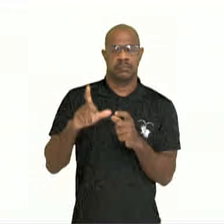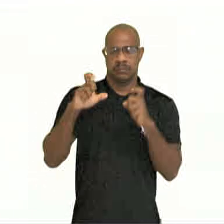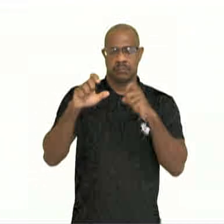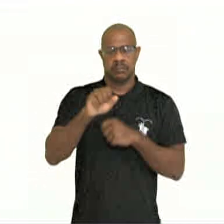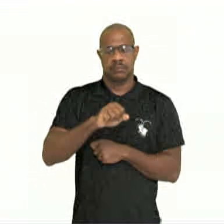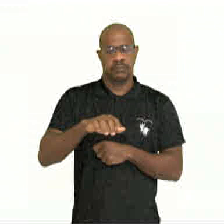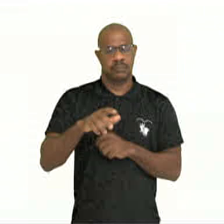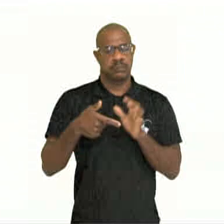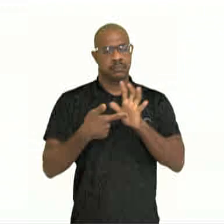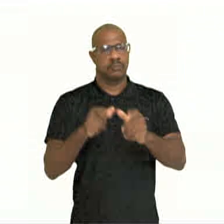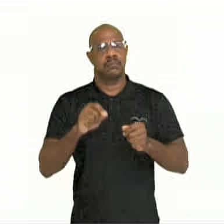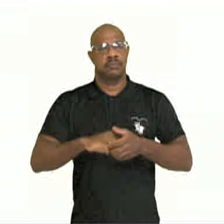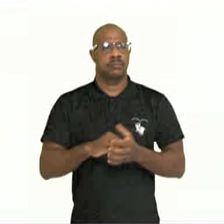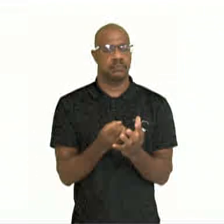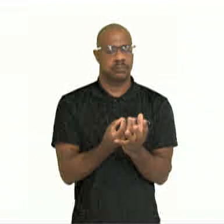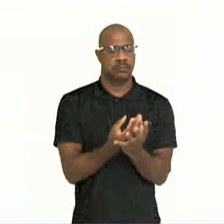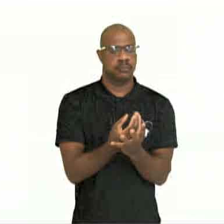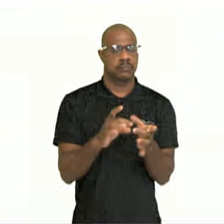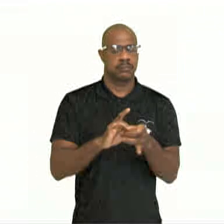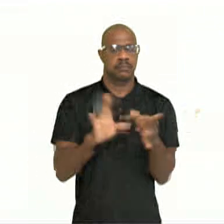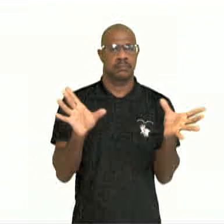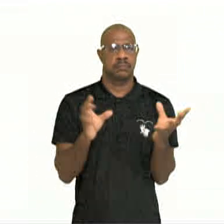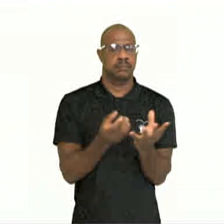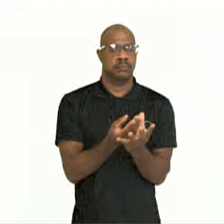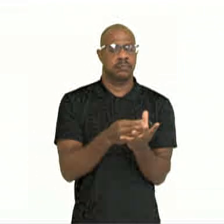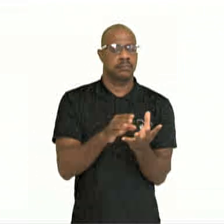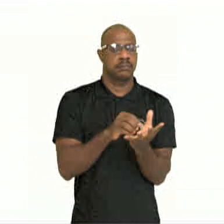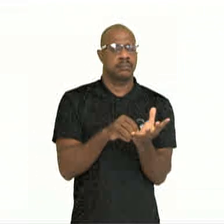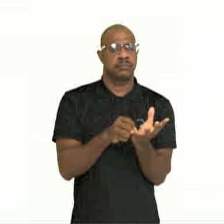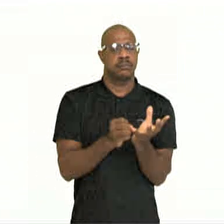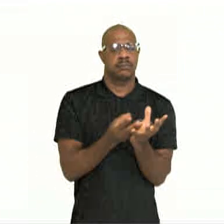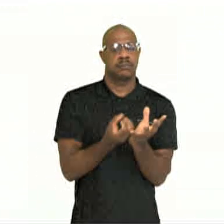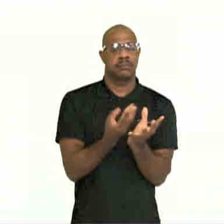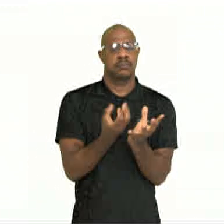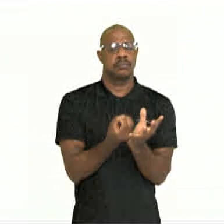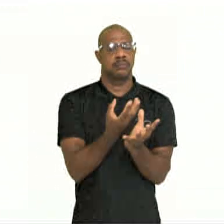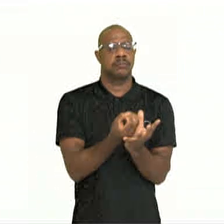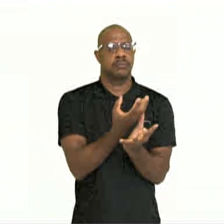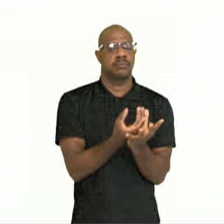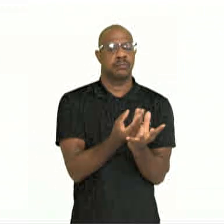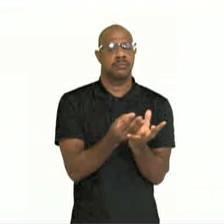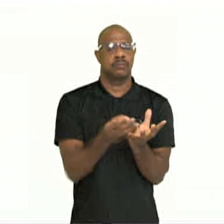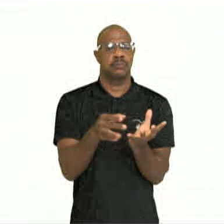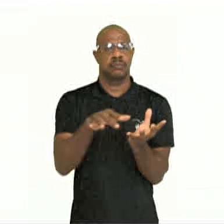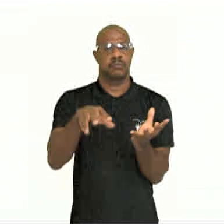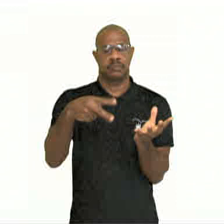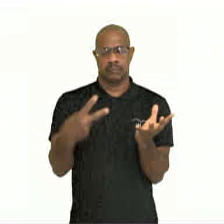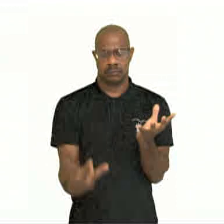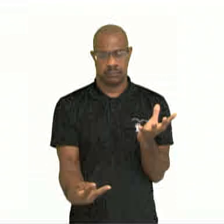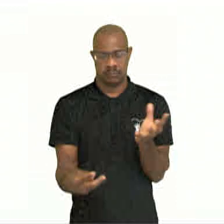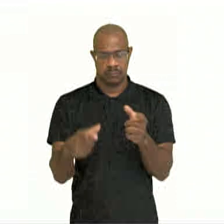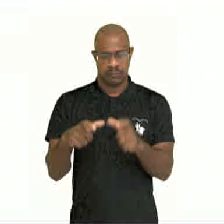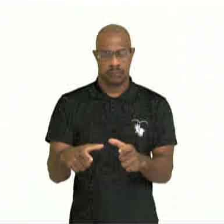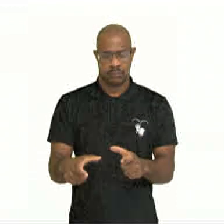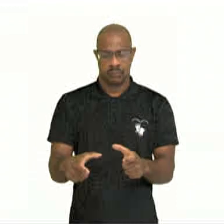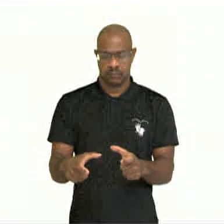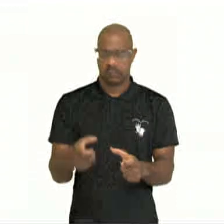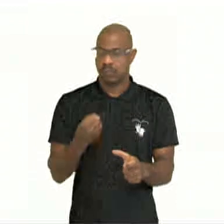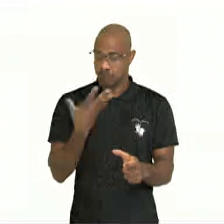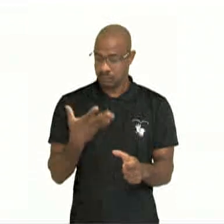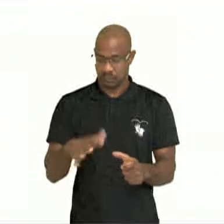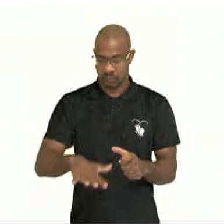um esporângio se rompendo com a consequente liberação de seus esporos, que ao caírem em um local